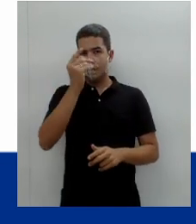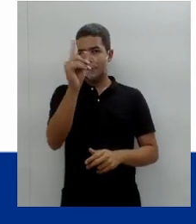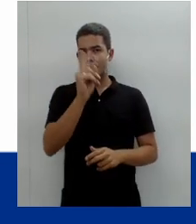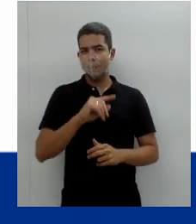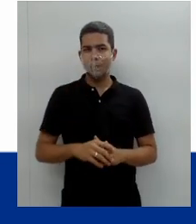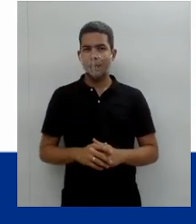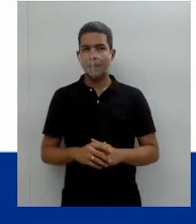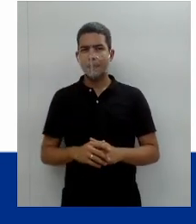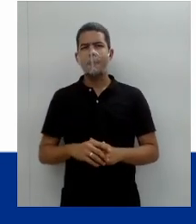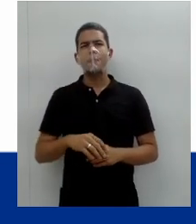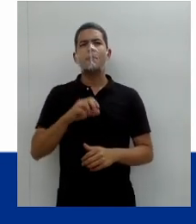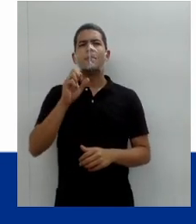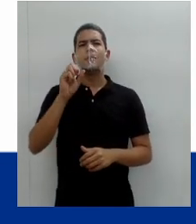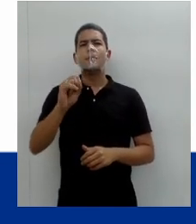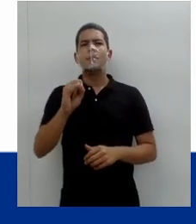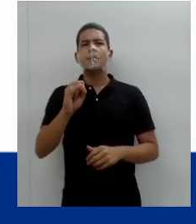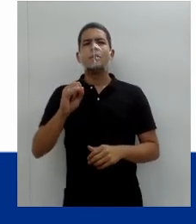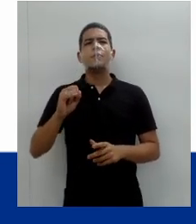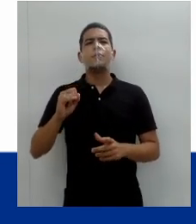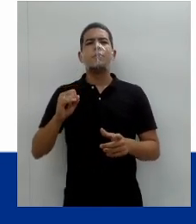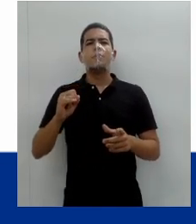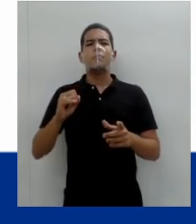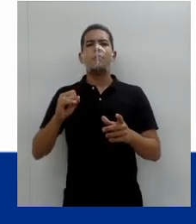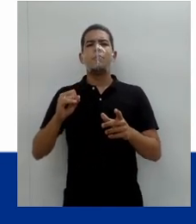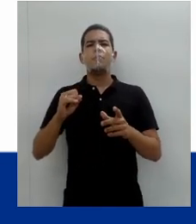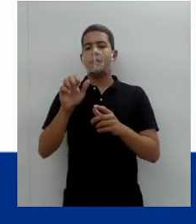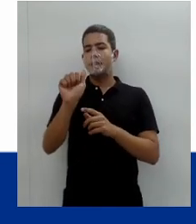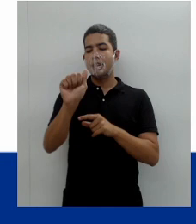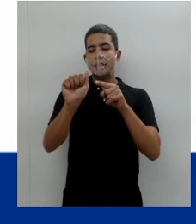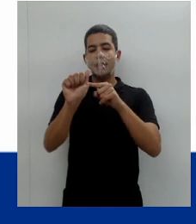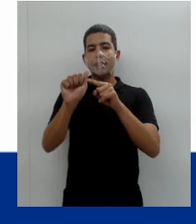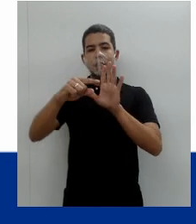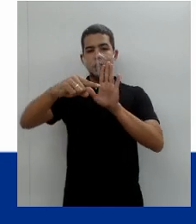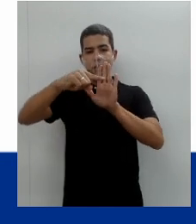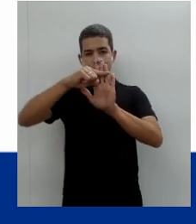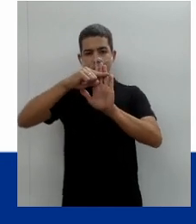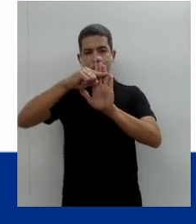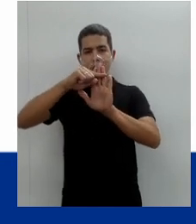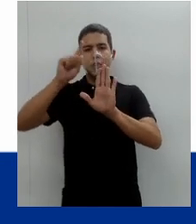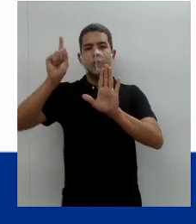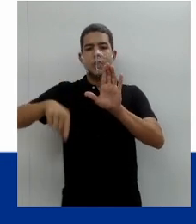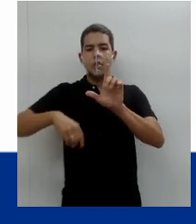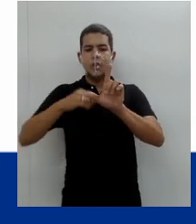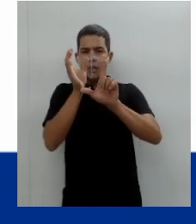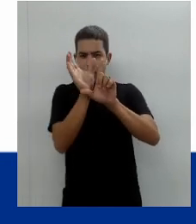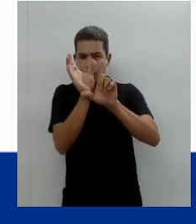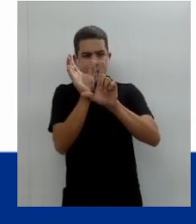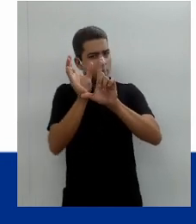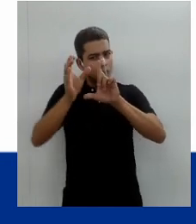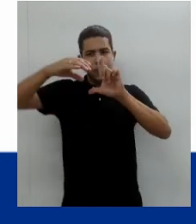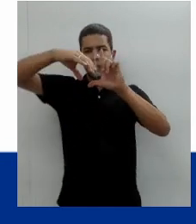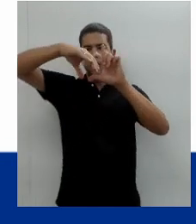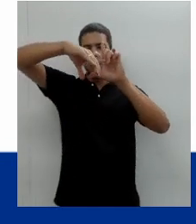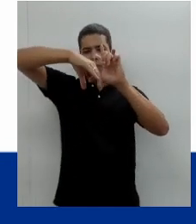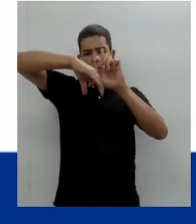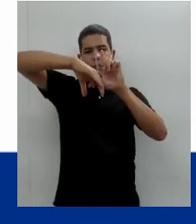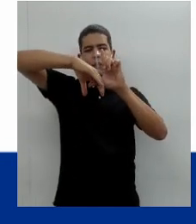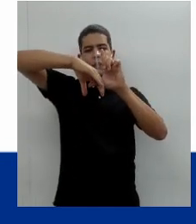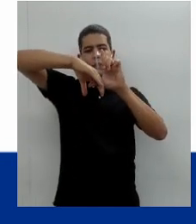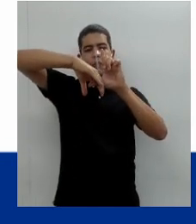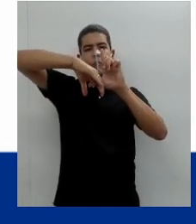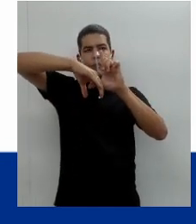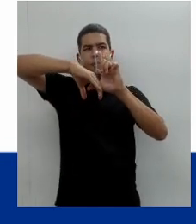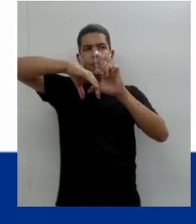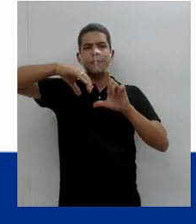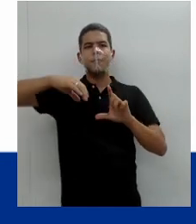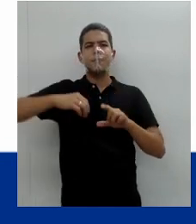informação. Observe bem que toda vez que o coeficiente A for negativo, a parábola terá concavidade voltada para